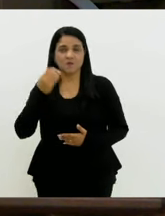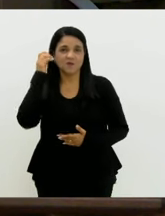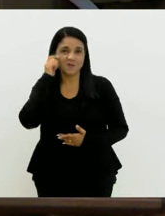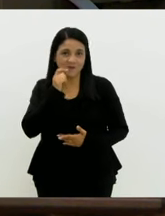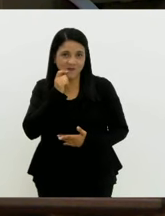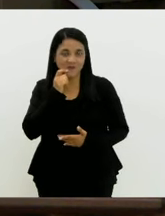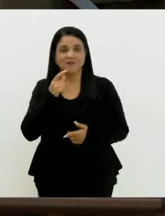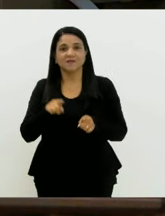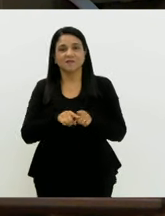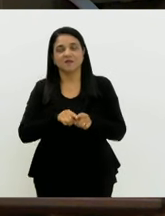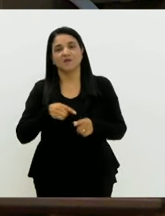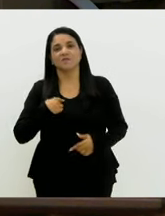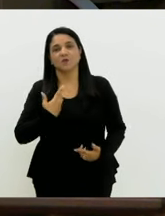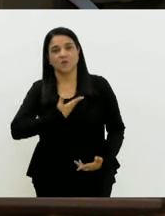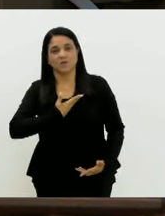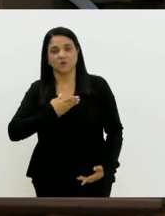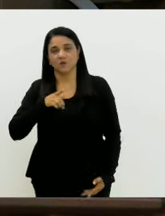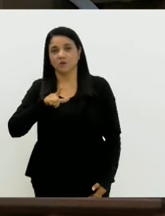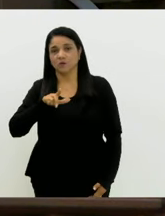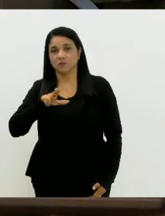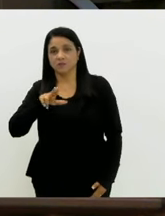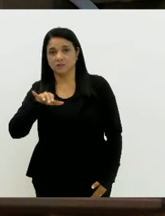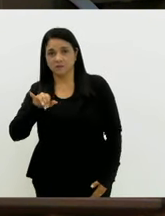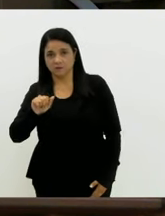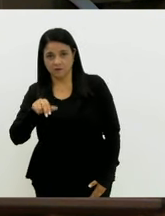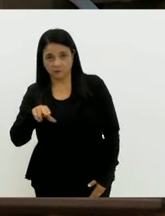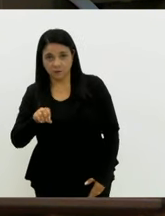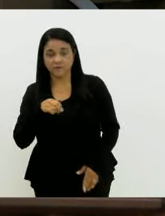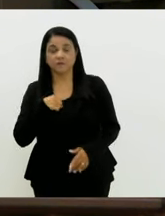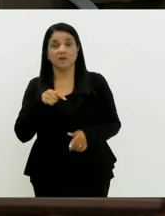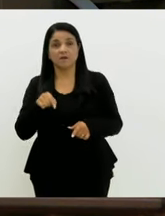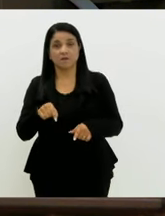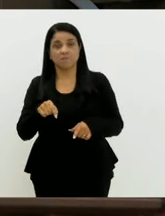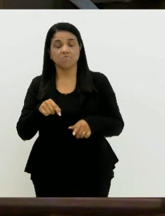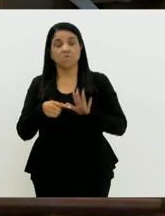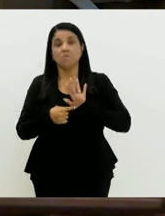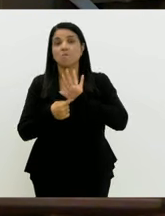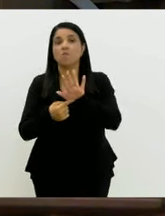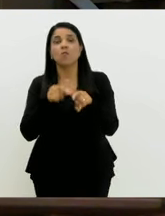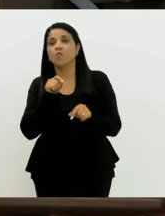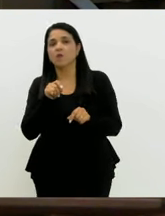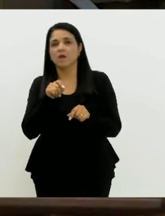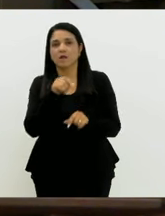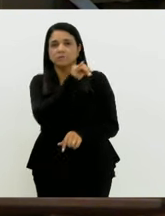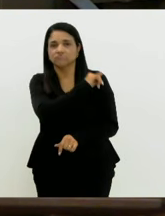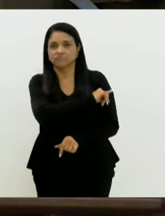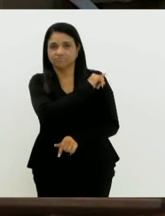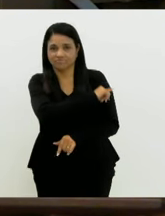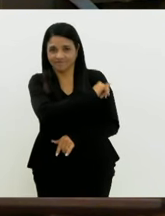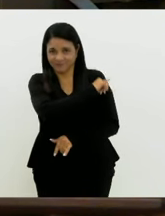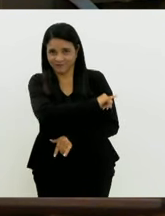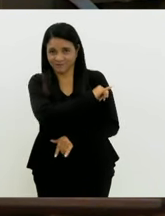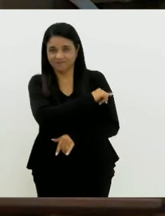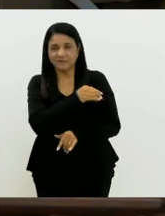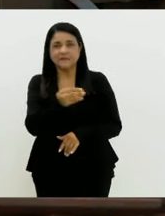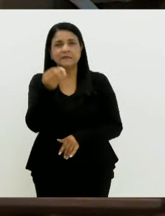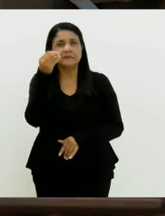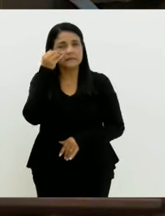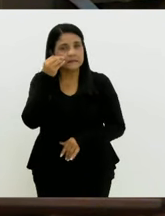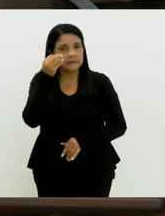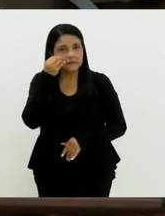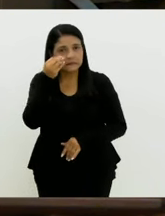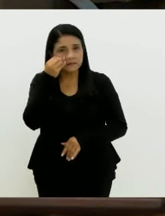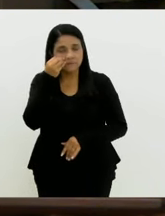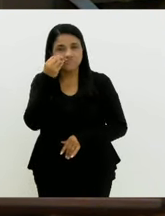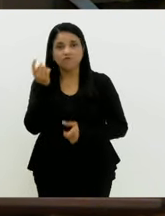Nicola, para dizer que esse retrato aqui é o retrato de um Rio que tem tentado voltar para o seu